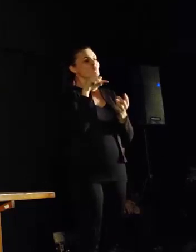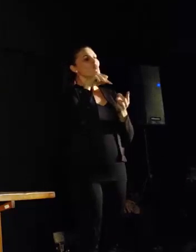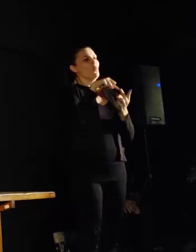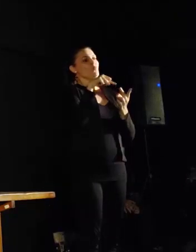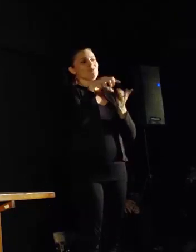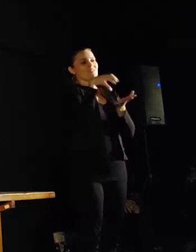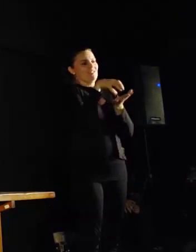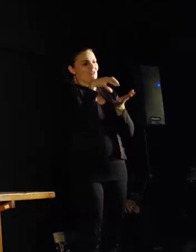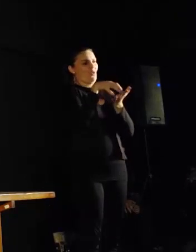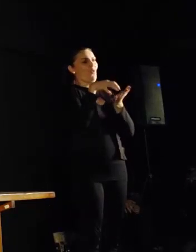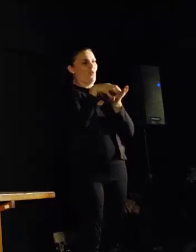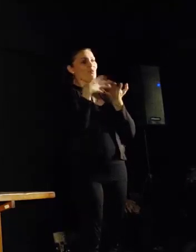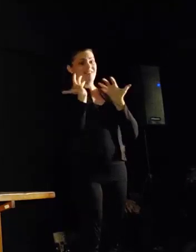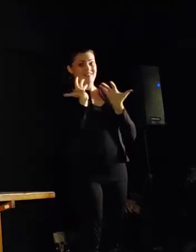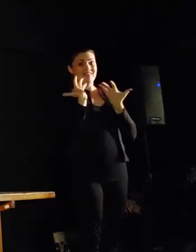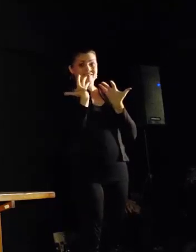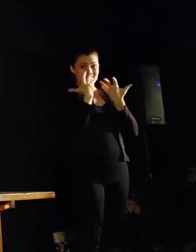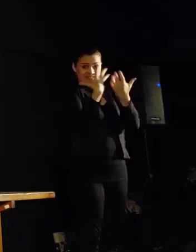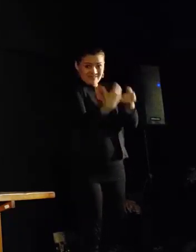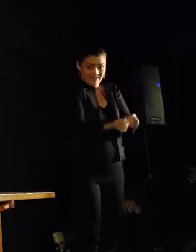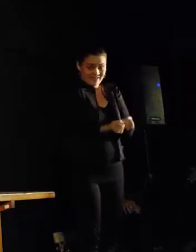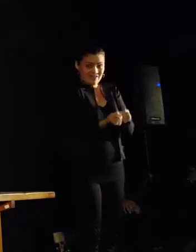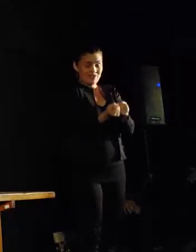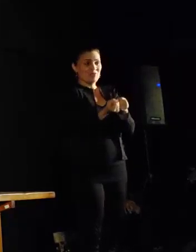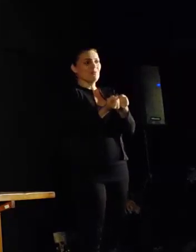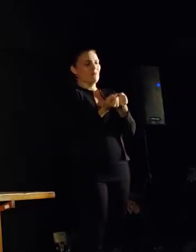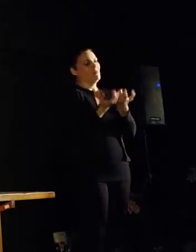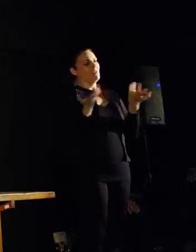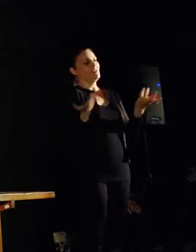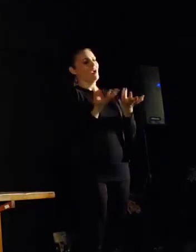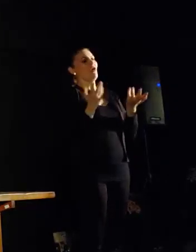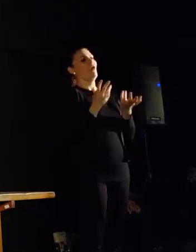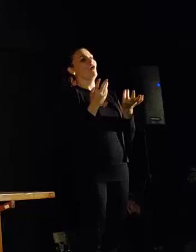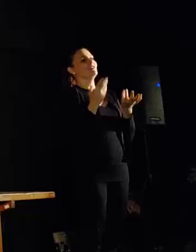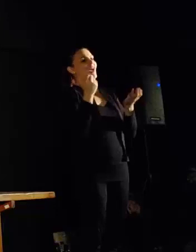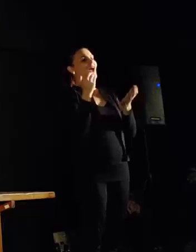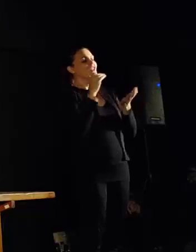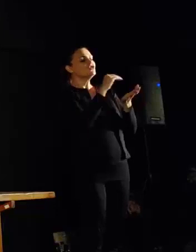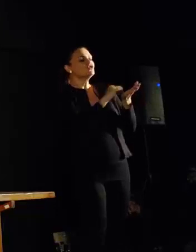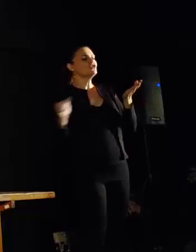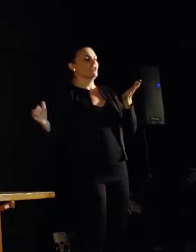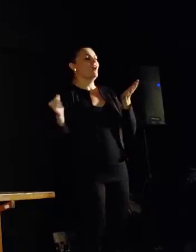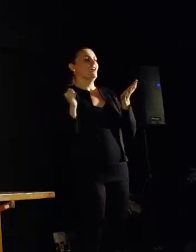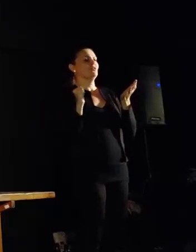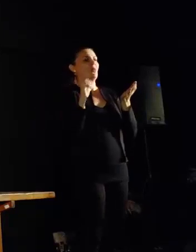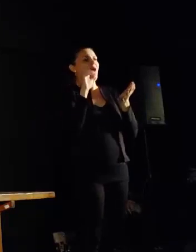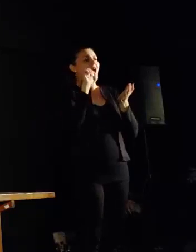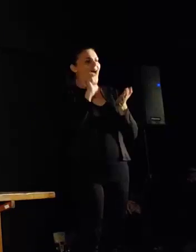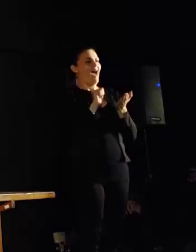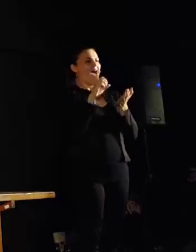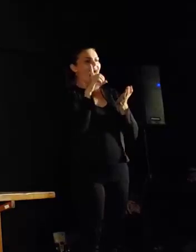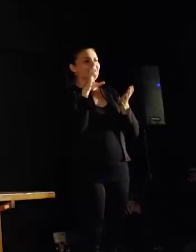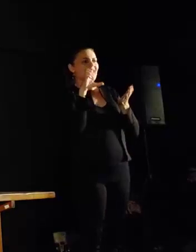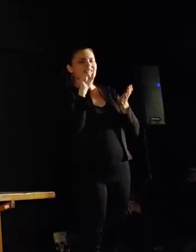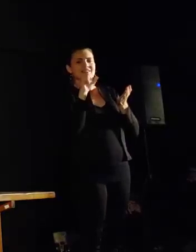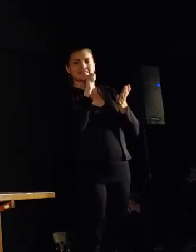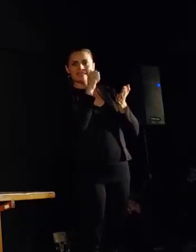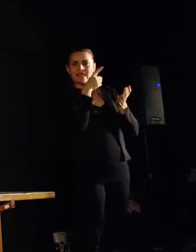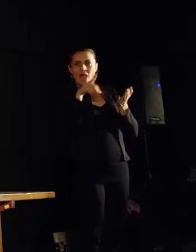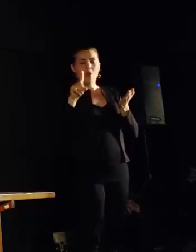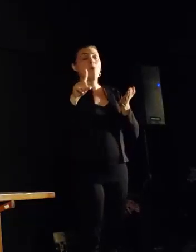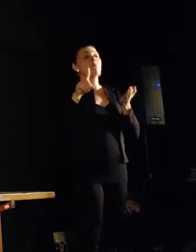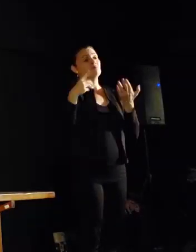momento e que vai estar perdendo, está tirando sua adesão. Esse setor vem e volta, vai para vários